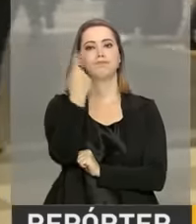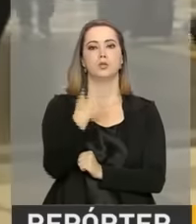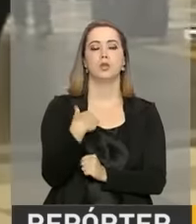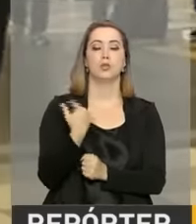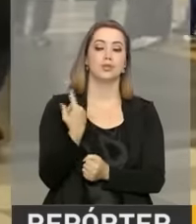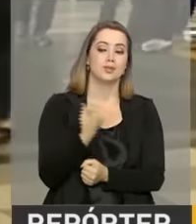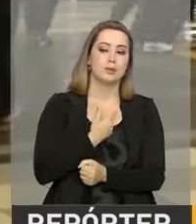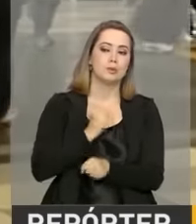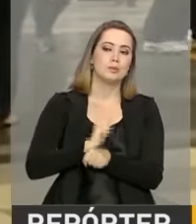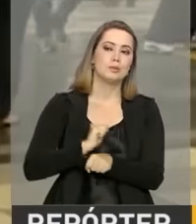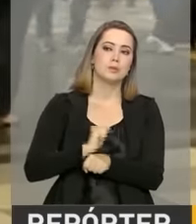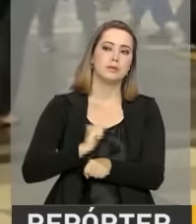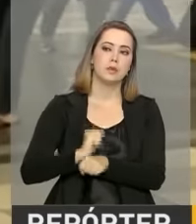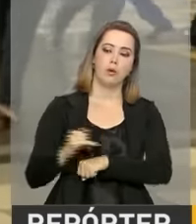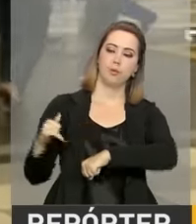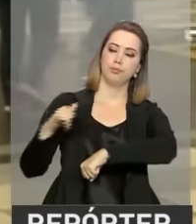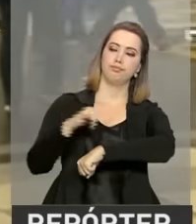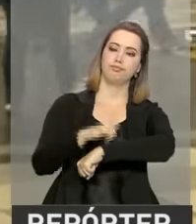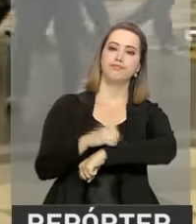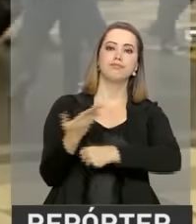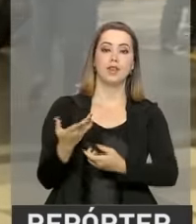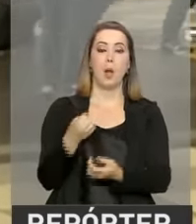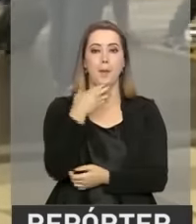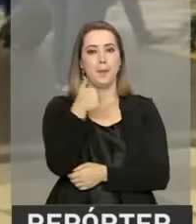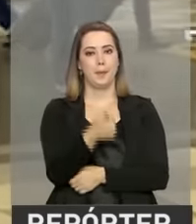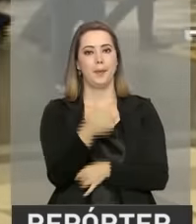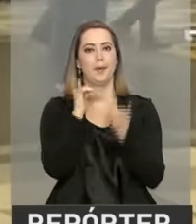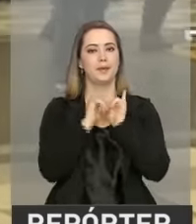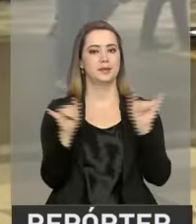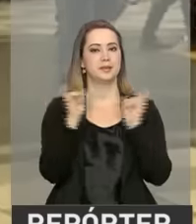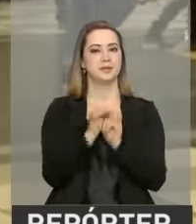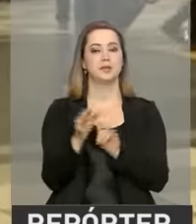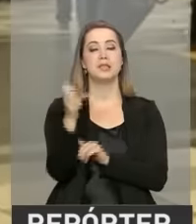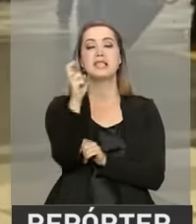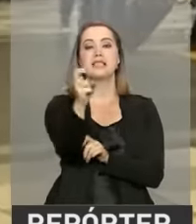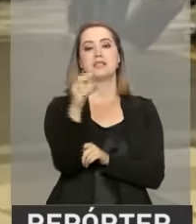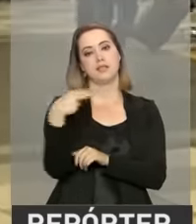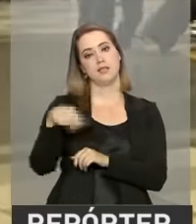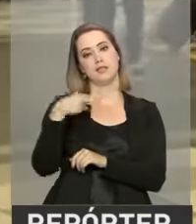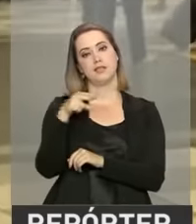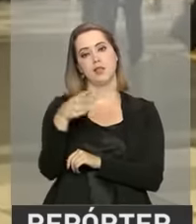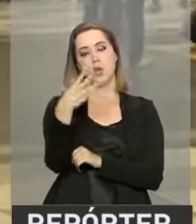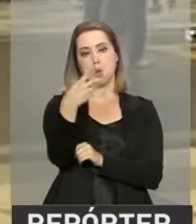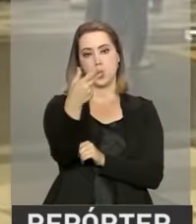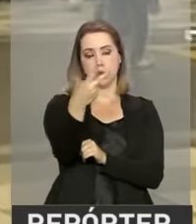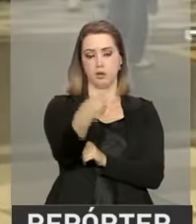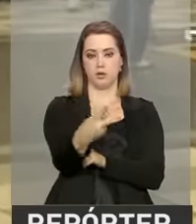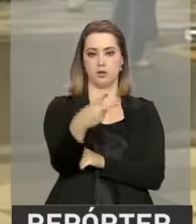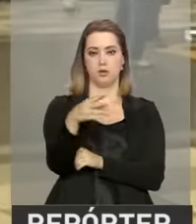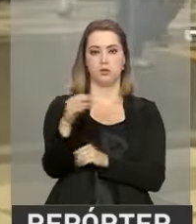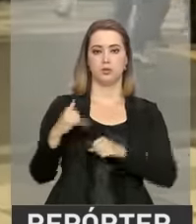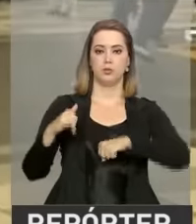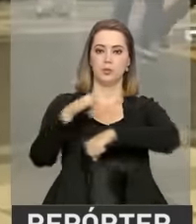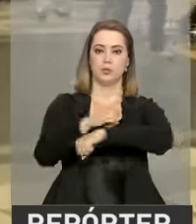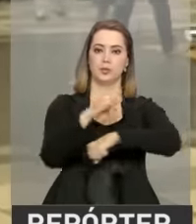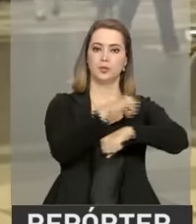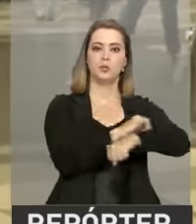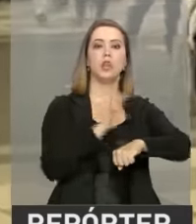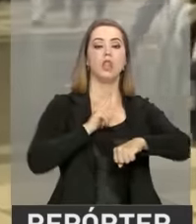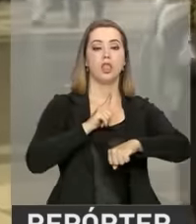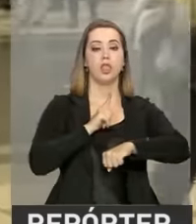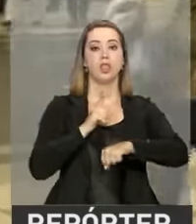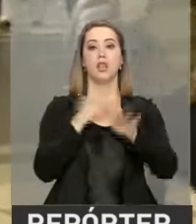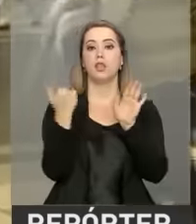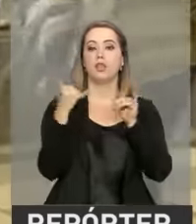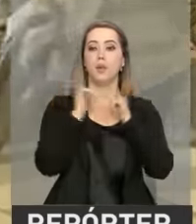passar esperando algum voo no aeroporto? A boa notícia é que até o dia 5 de novembro, 32 terminais da rede Infraero estão com a